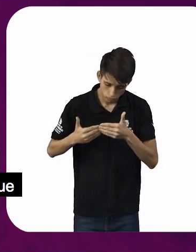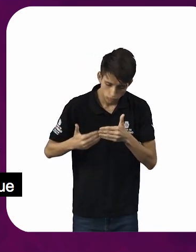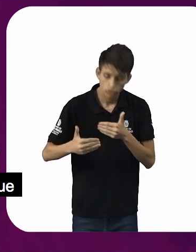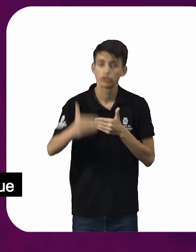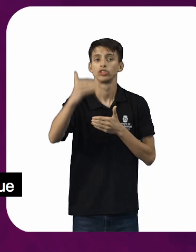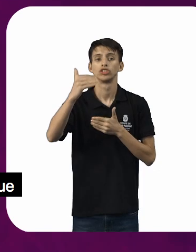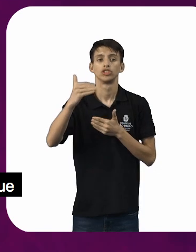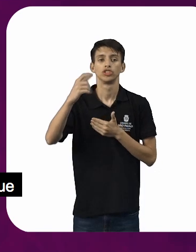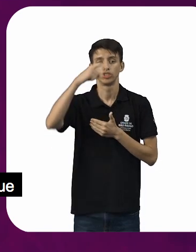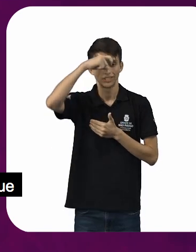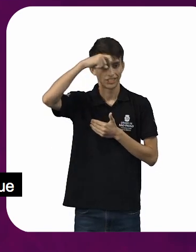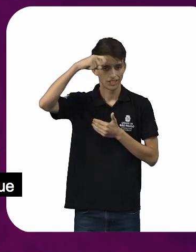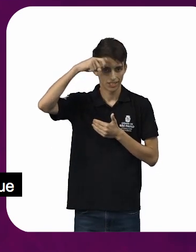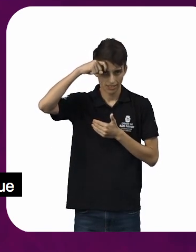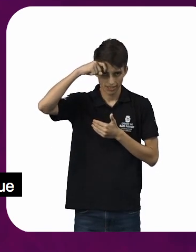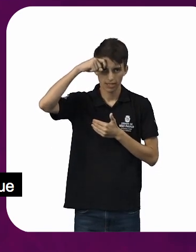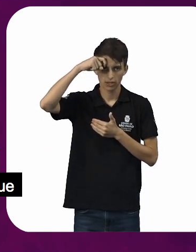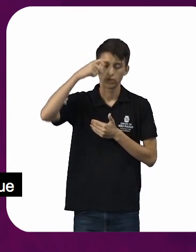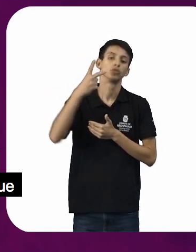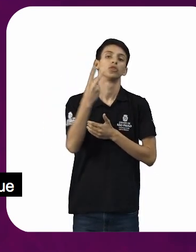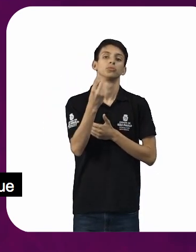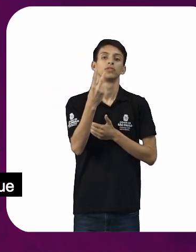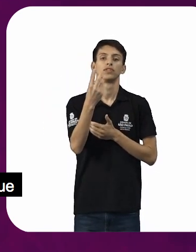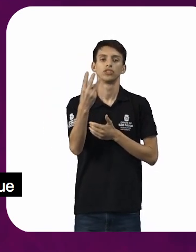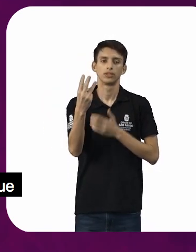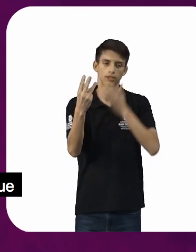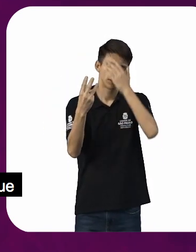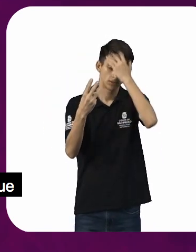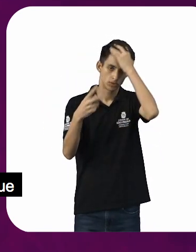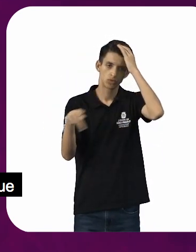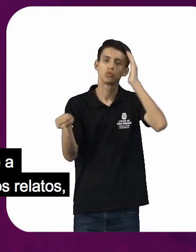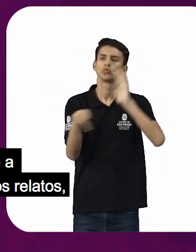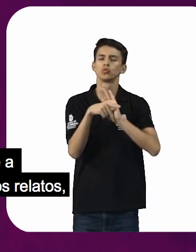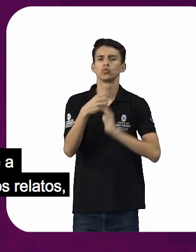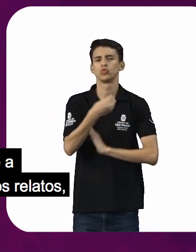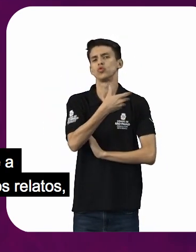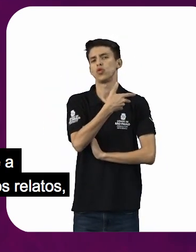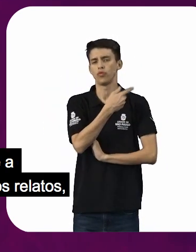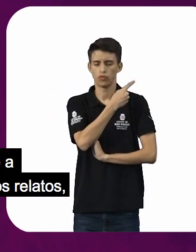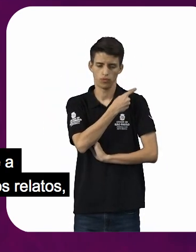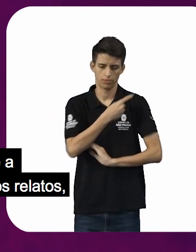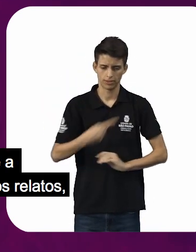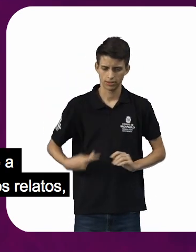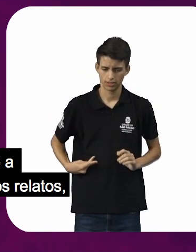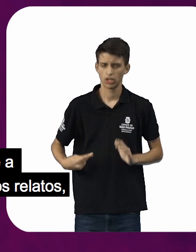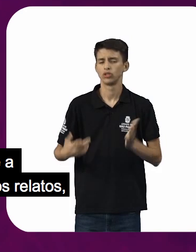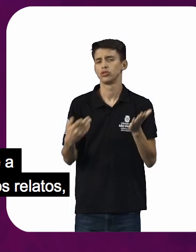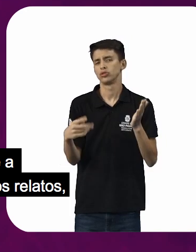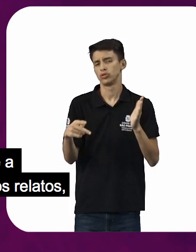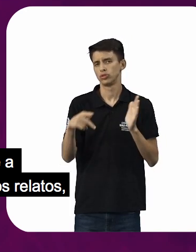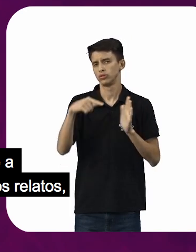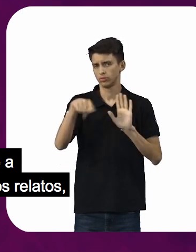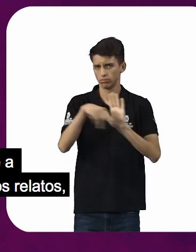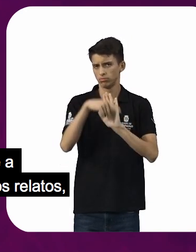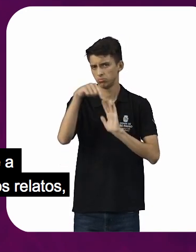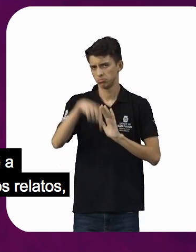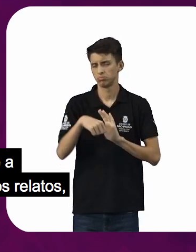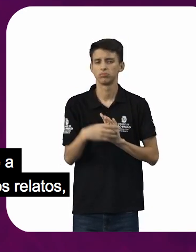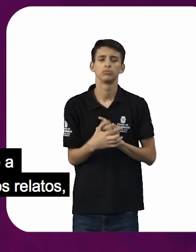2023, pelo atual presidente da República. Então, a gente não teve, acho que, até nem tempo para condenações efetivas